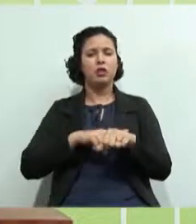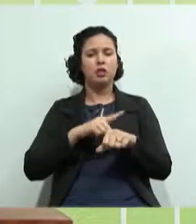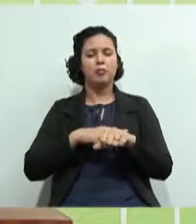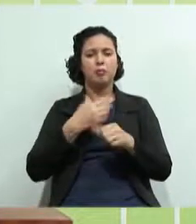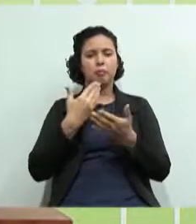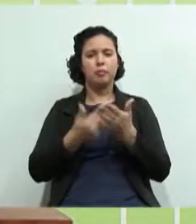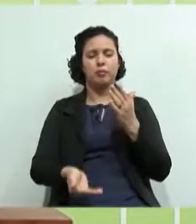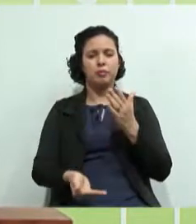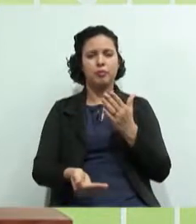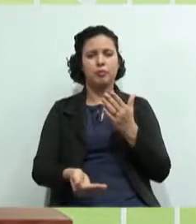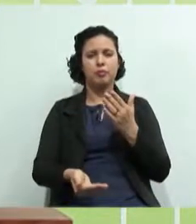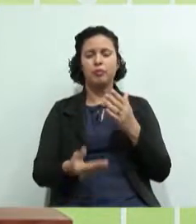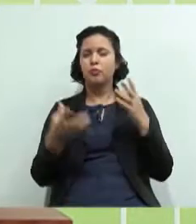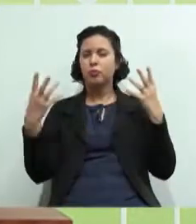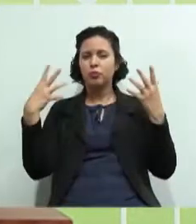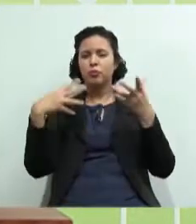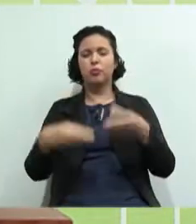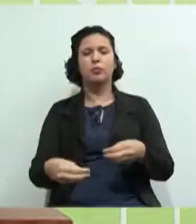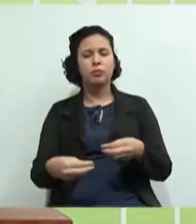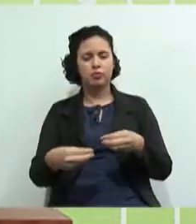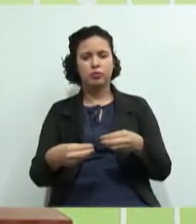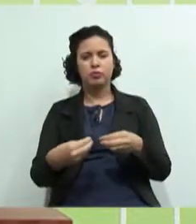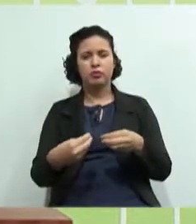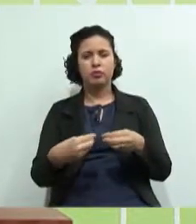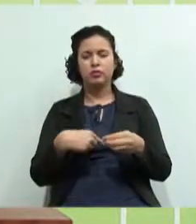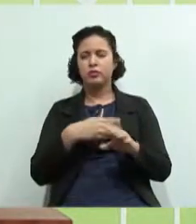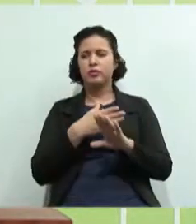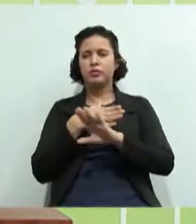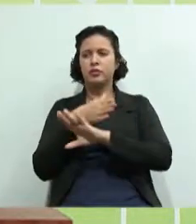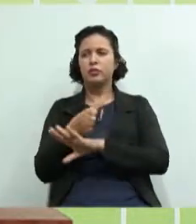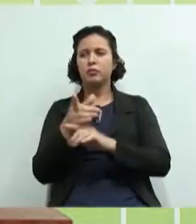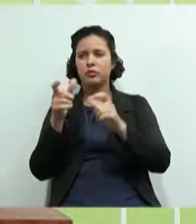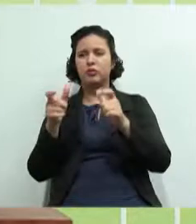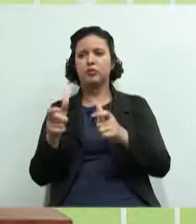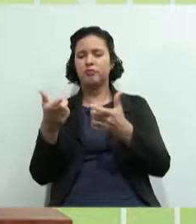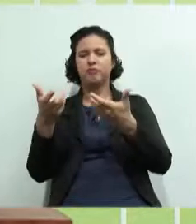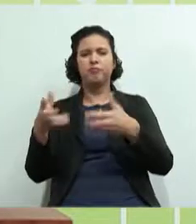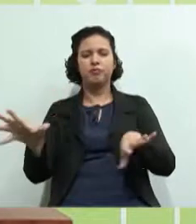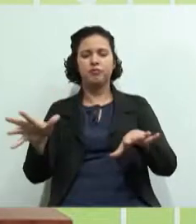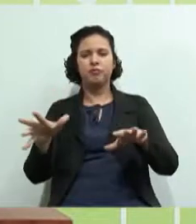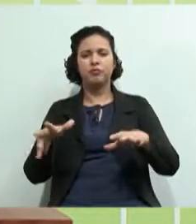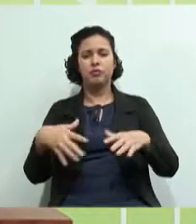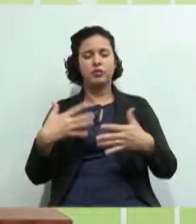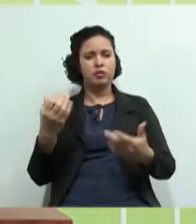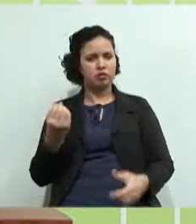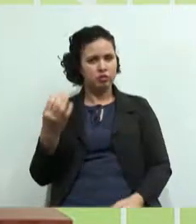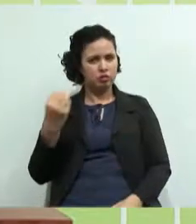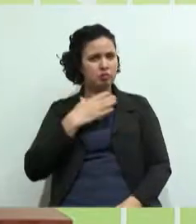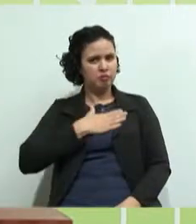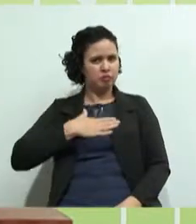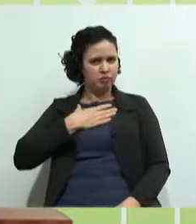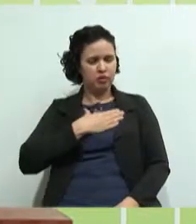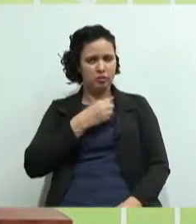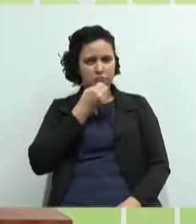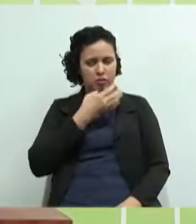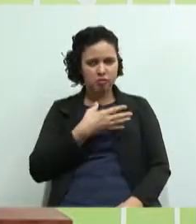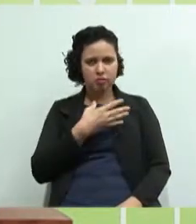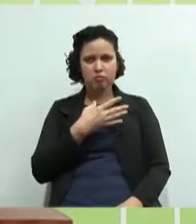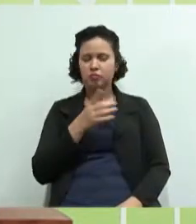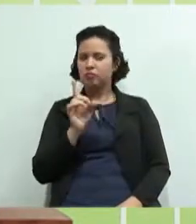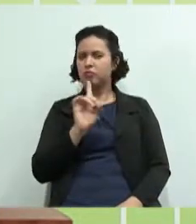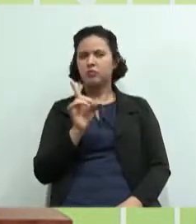na verdade, você gasta tudo que você tem que gastar aí você vai para um local que você não queria ir. Essa viagem vai ser prazerosa para você? Claro que